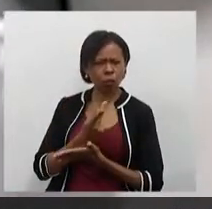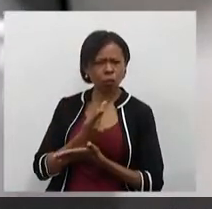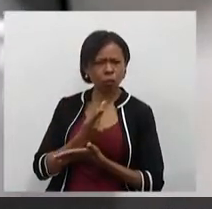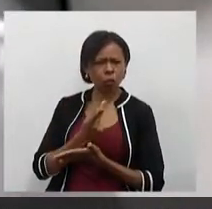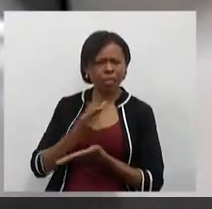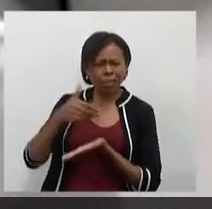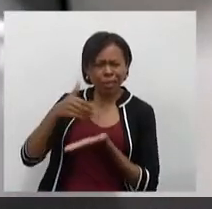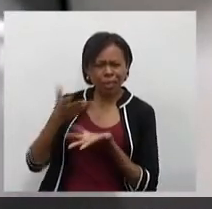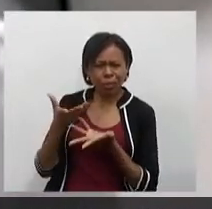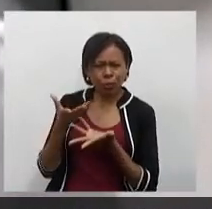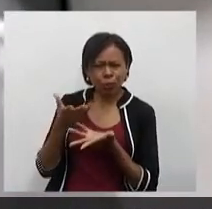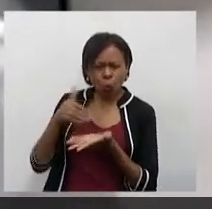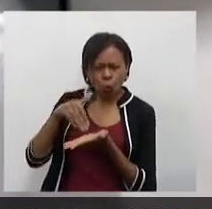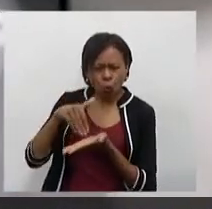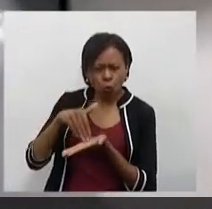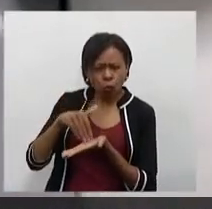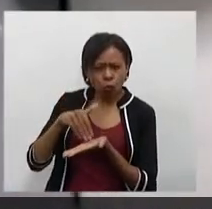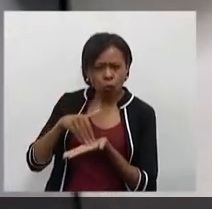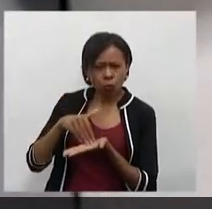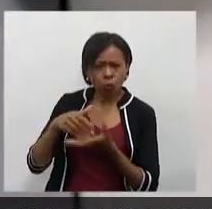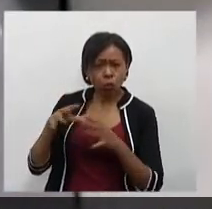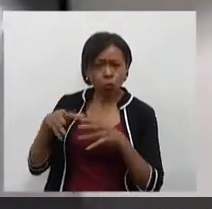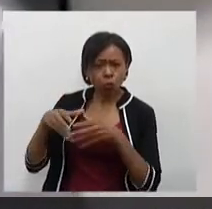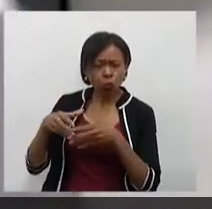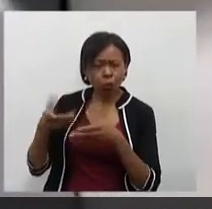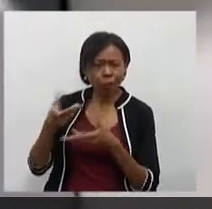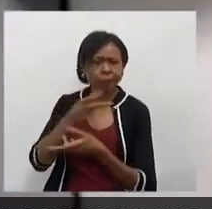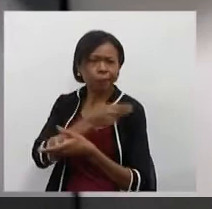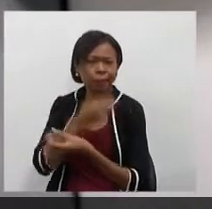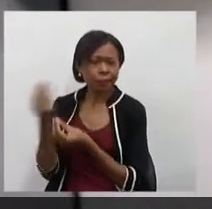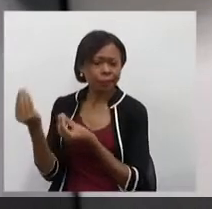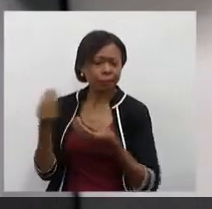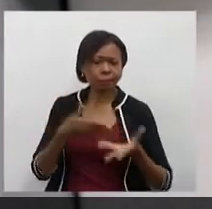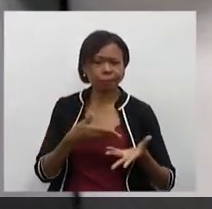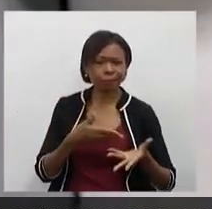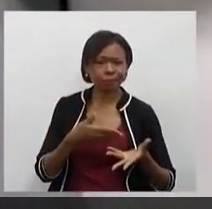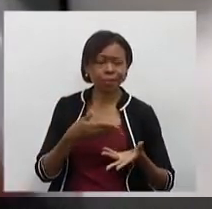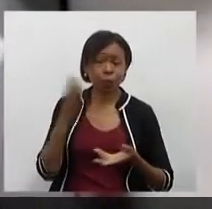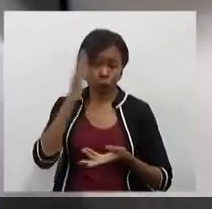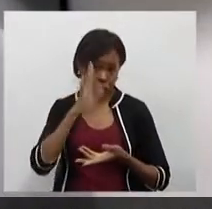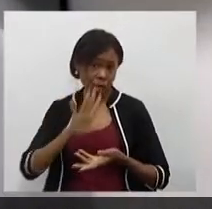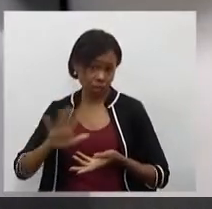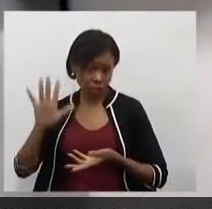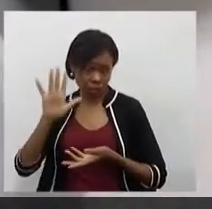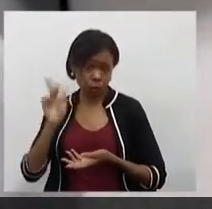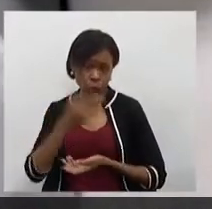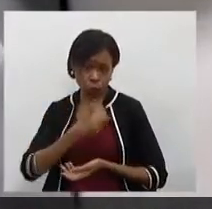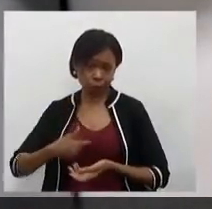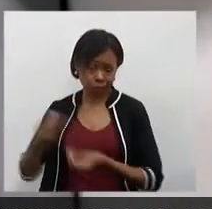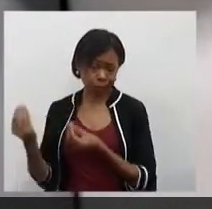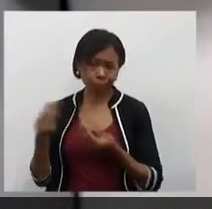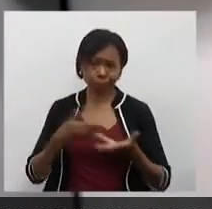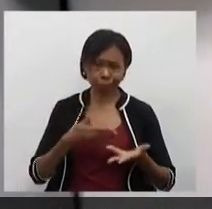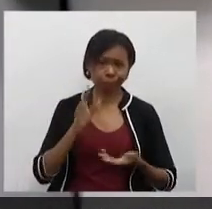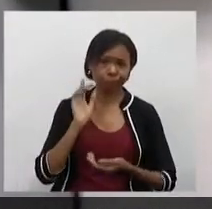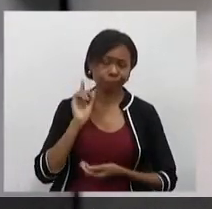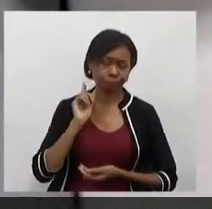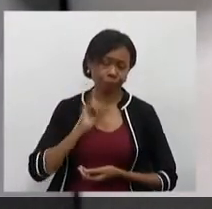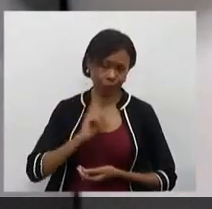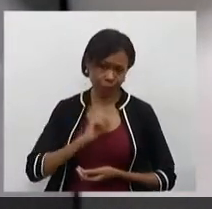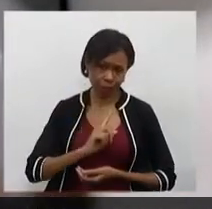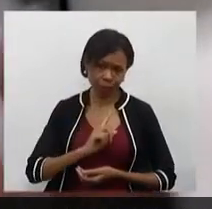o estado. Então, assim, há dúvidas também sobre a forma como será adotada